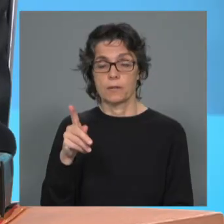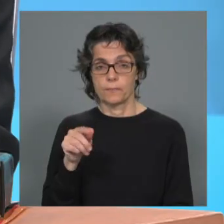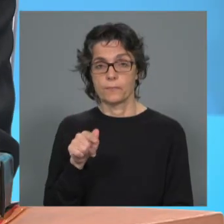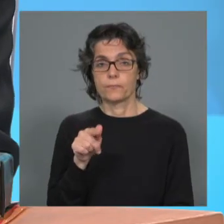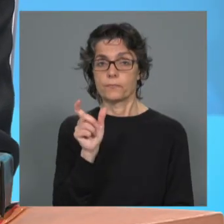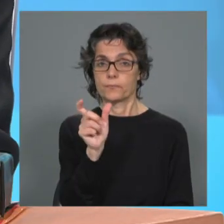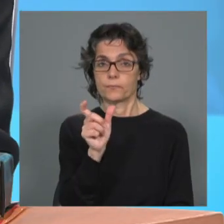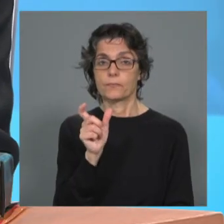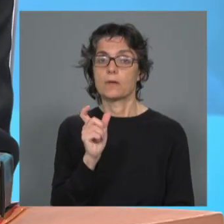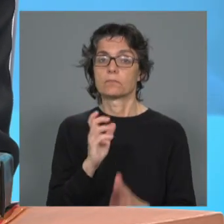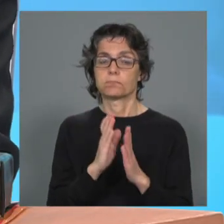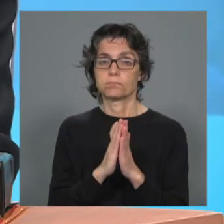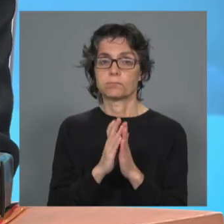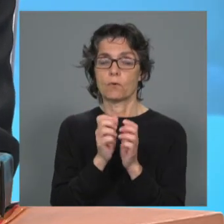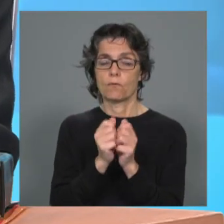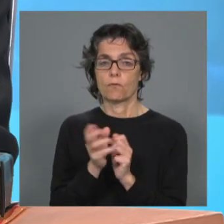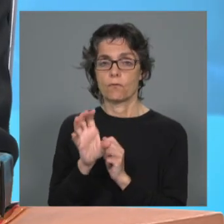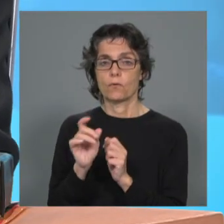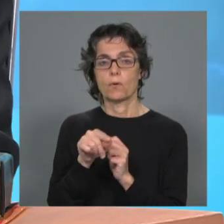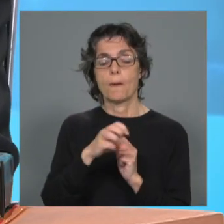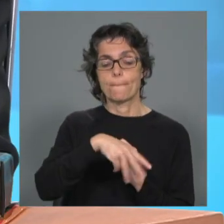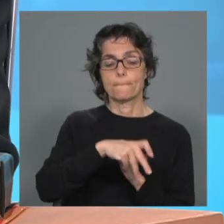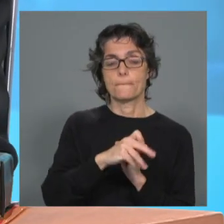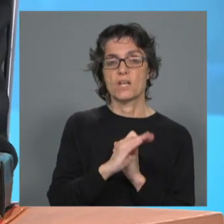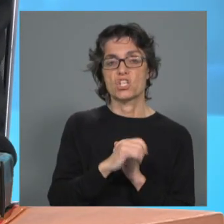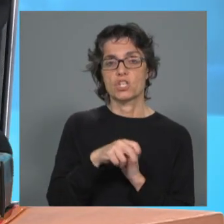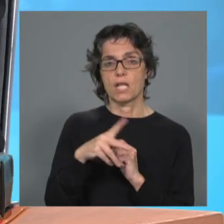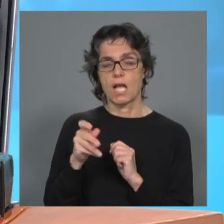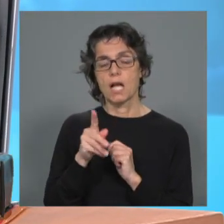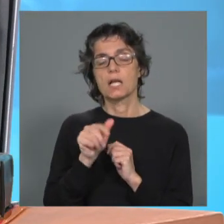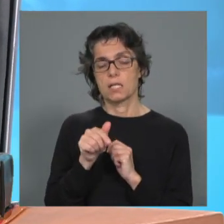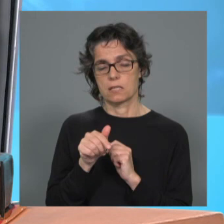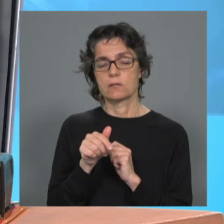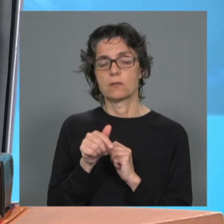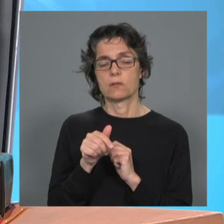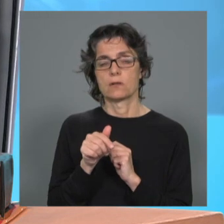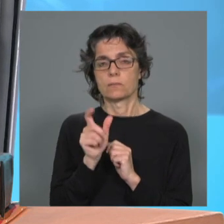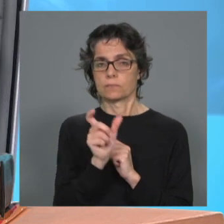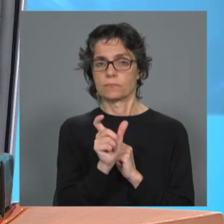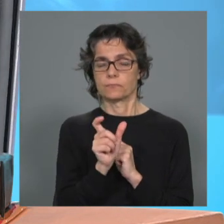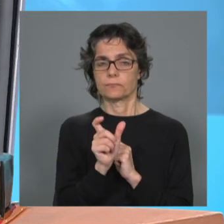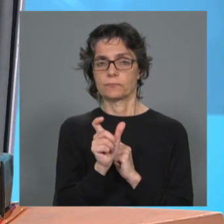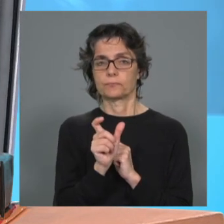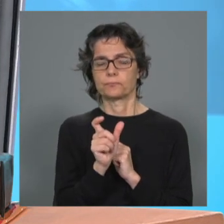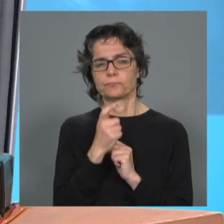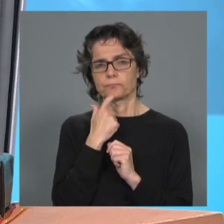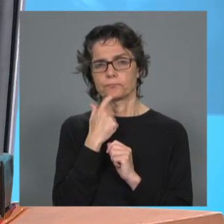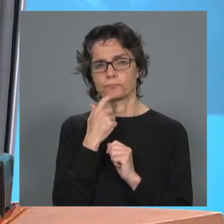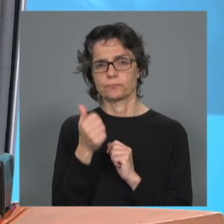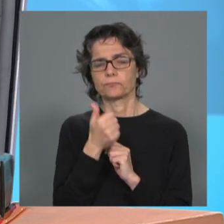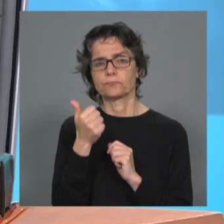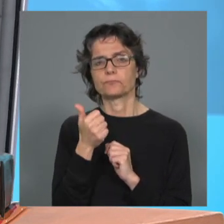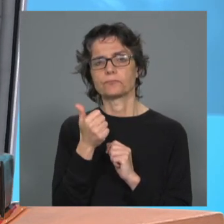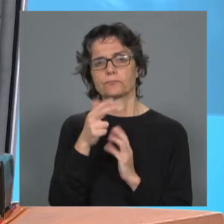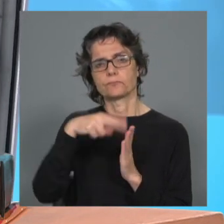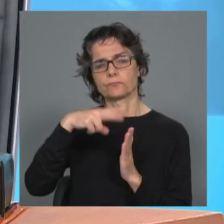a oração. Mishnah, estou a ouvir Mishnah, também. que é fundamental para a compreensão da literatura judaica da